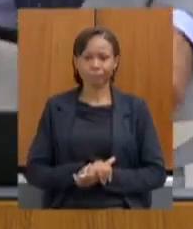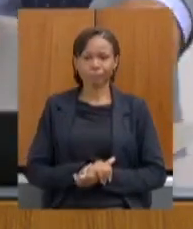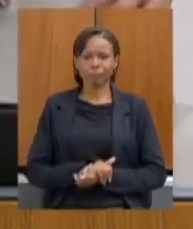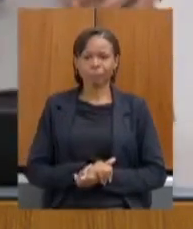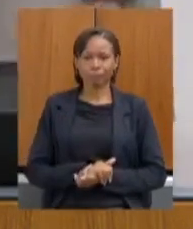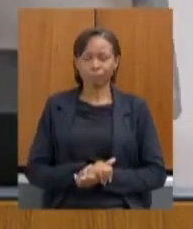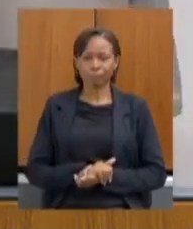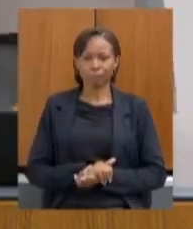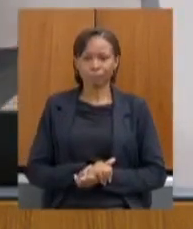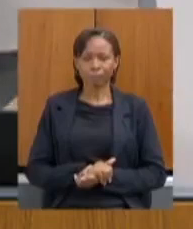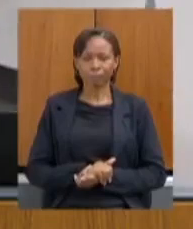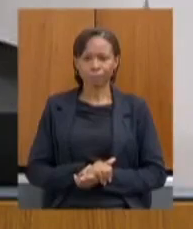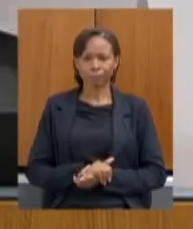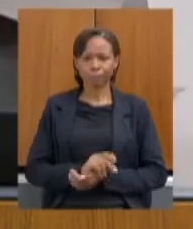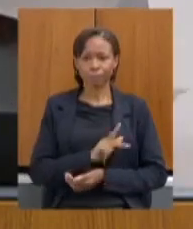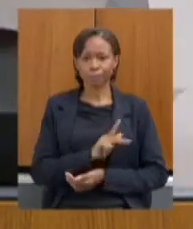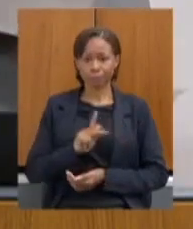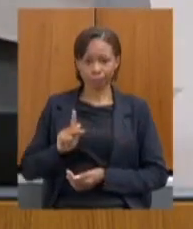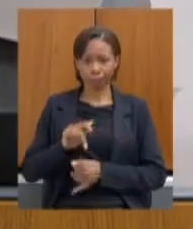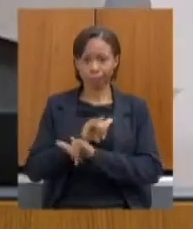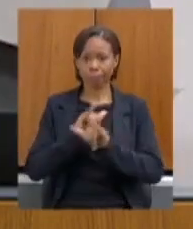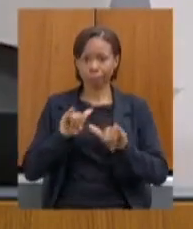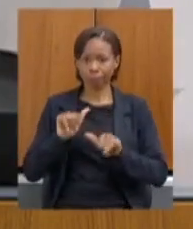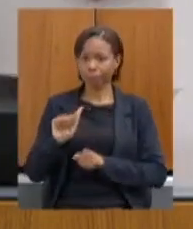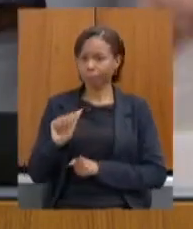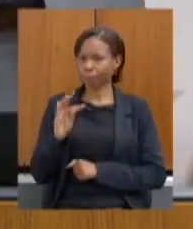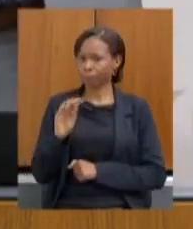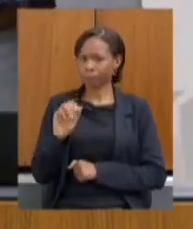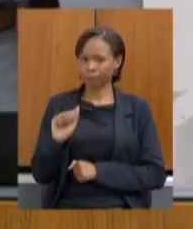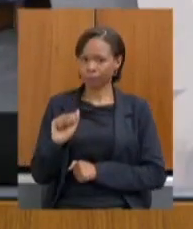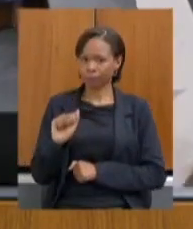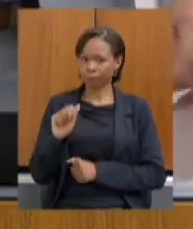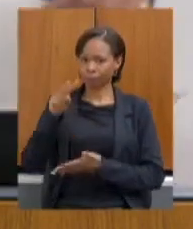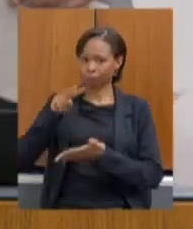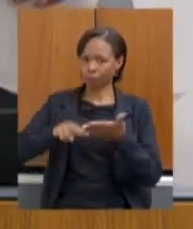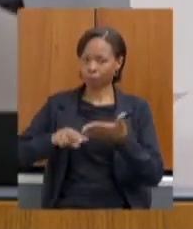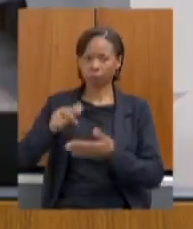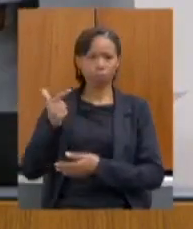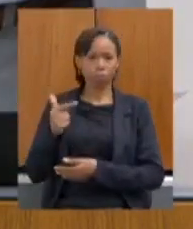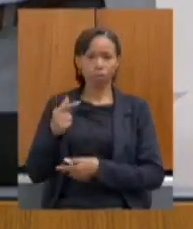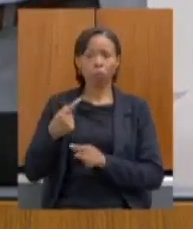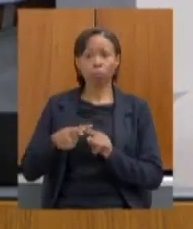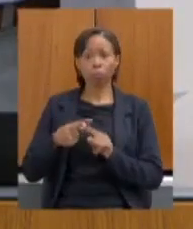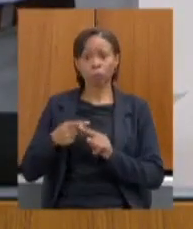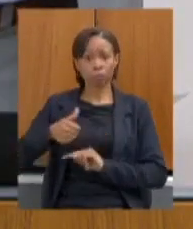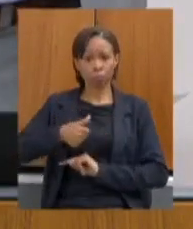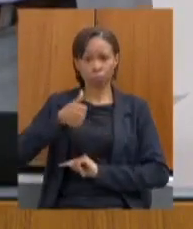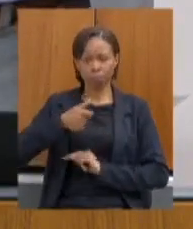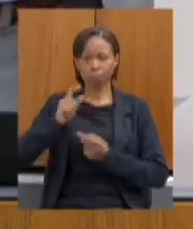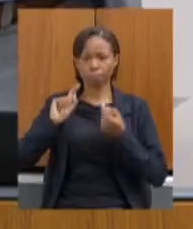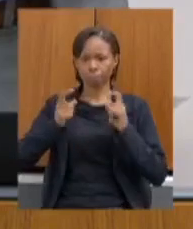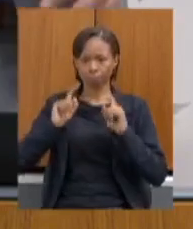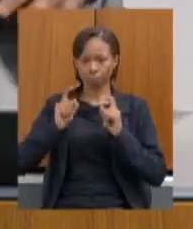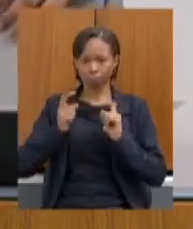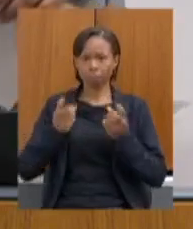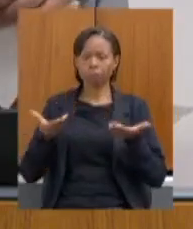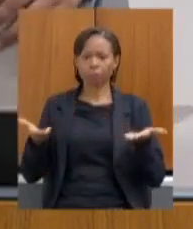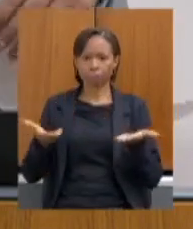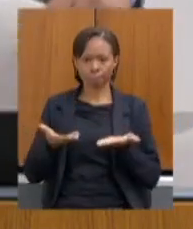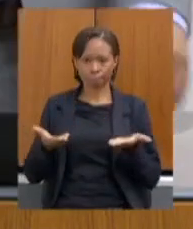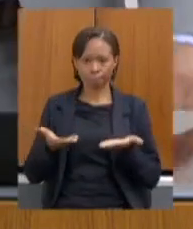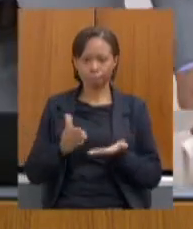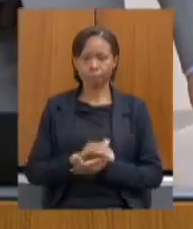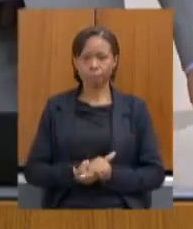A presidência informa que não há ata a ser lida por se tratar da primeira reunião conjunta dessas comissões nessa sessão legislativa.